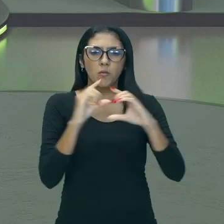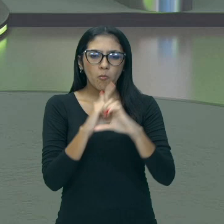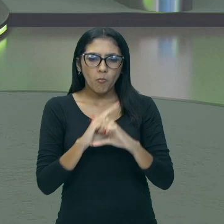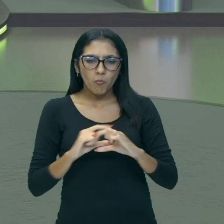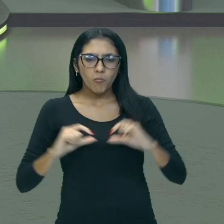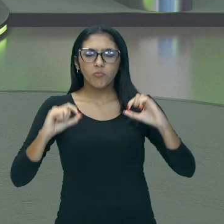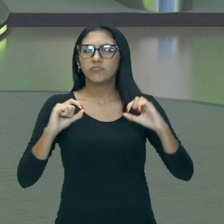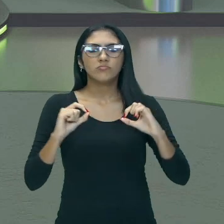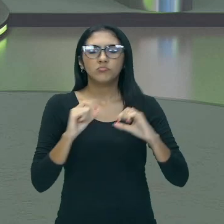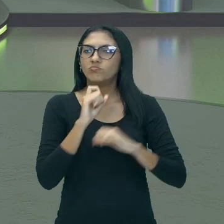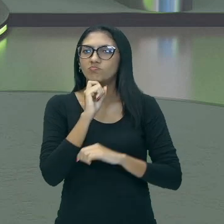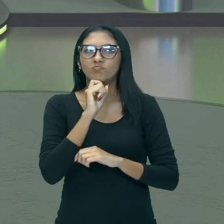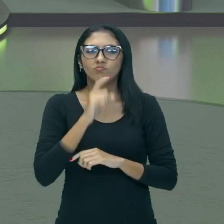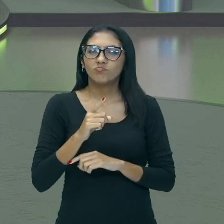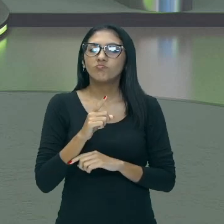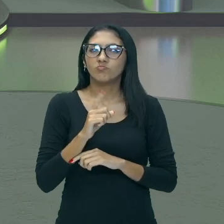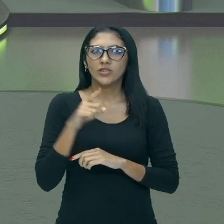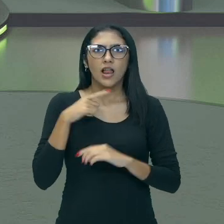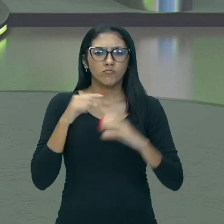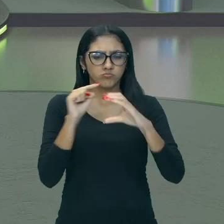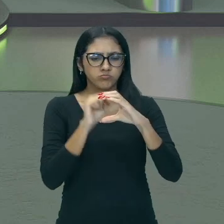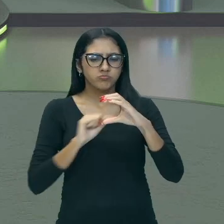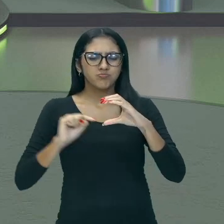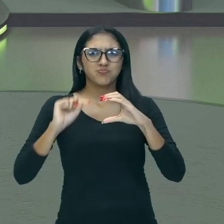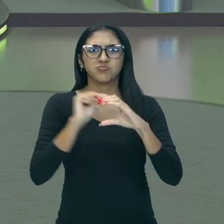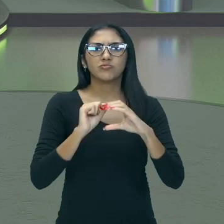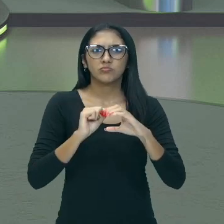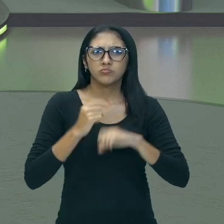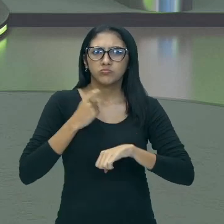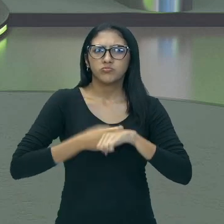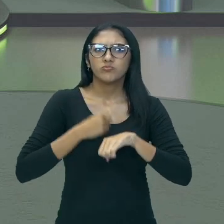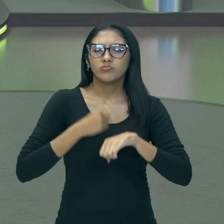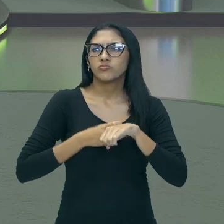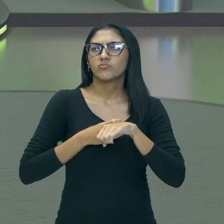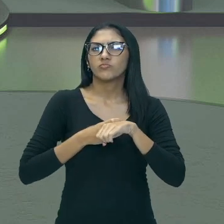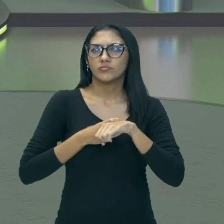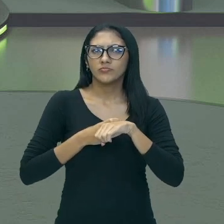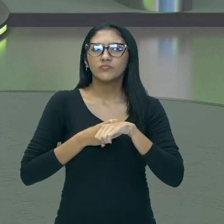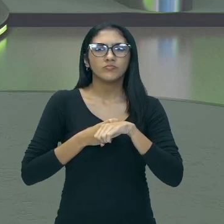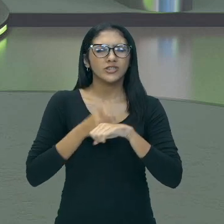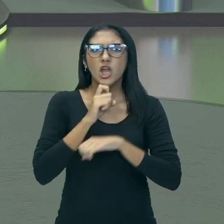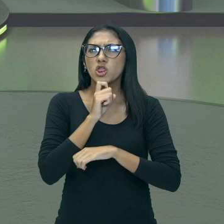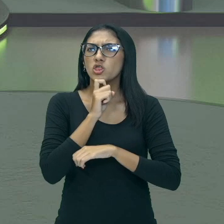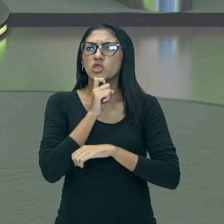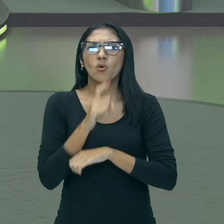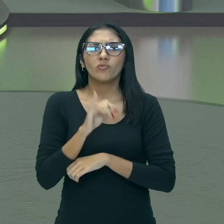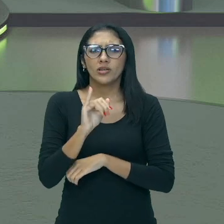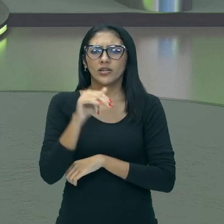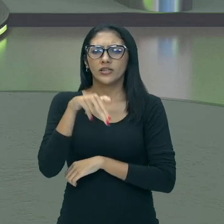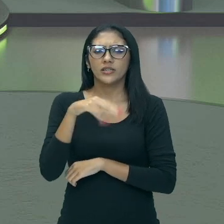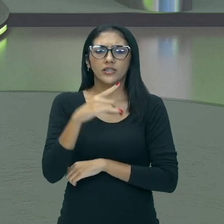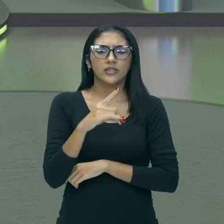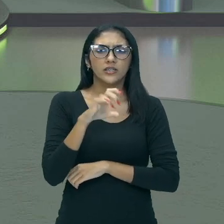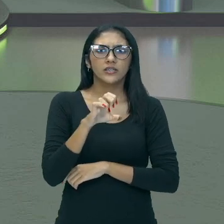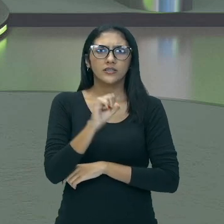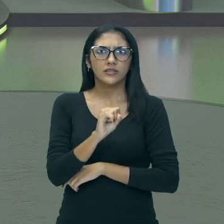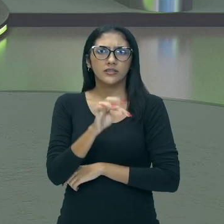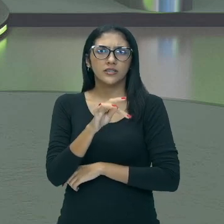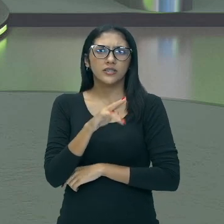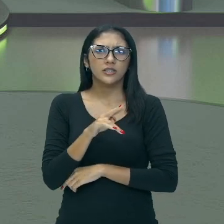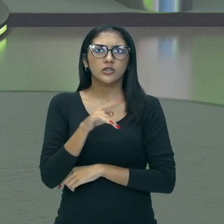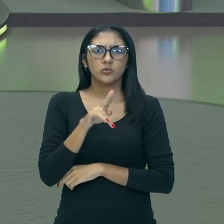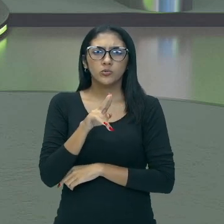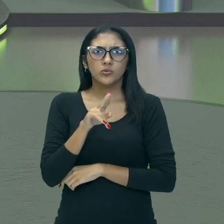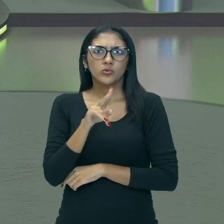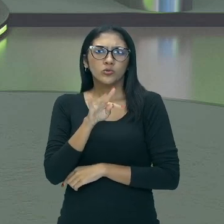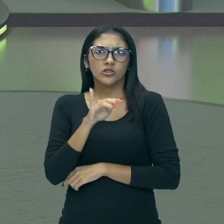bola. Ela é completa e ela é conservada nas reações. Ela é indestrutível, como fala aí. E o seu